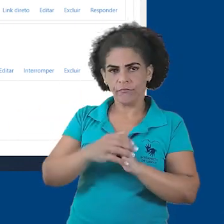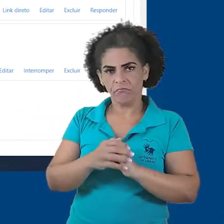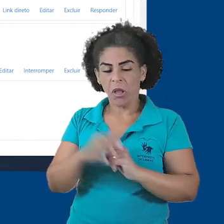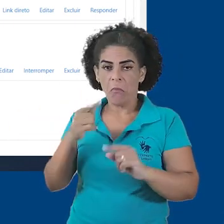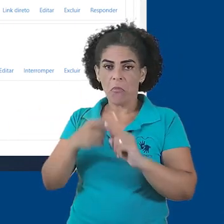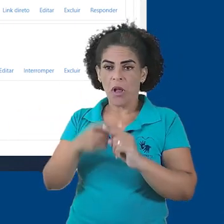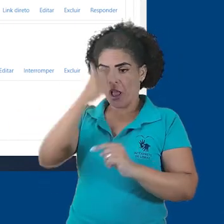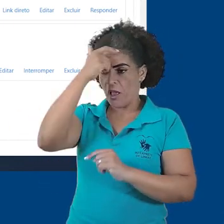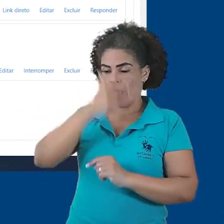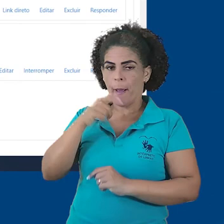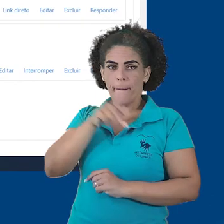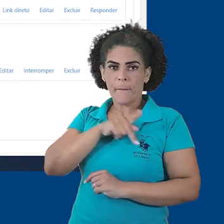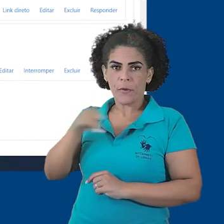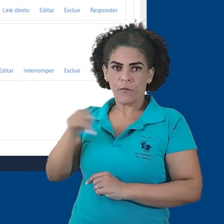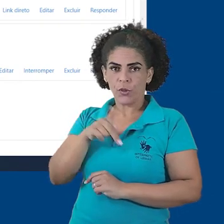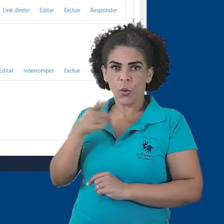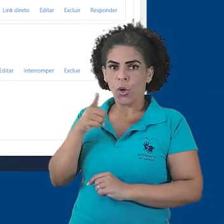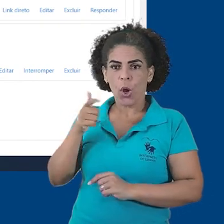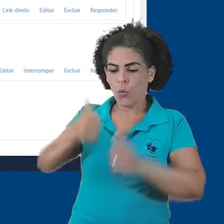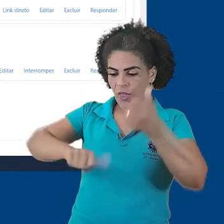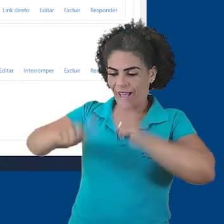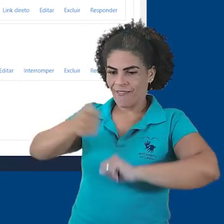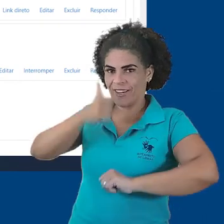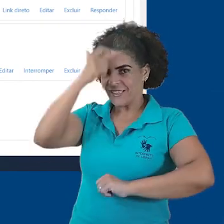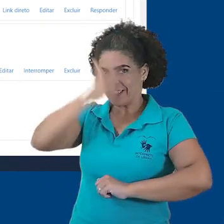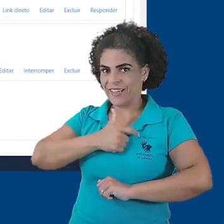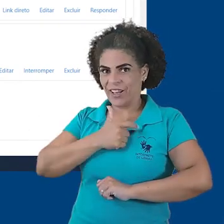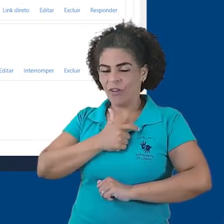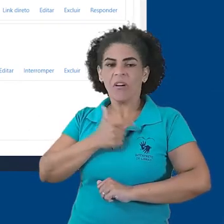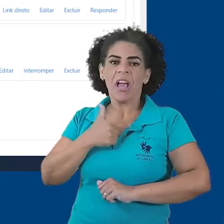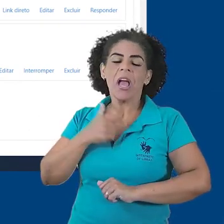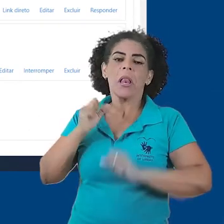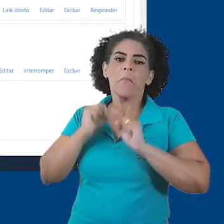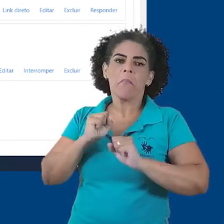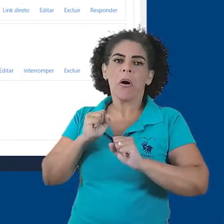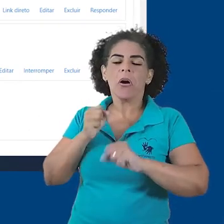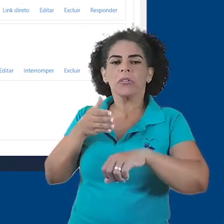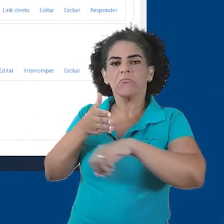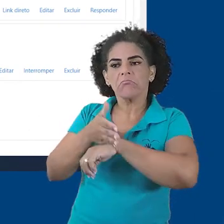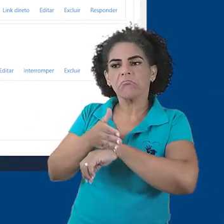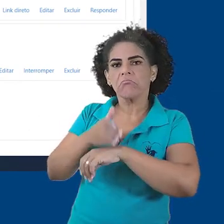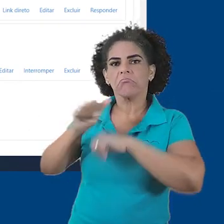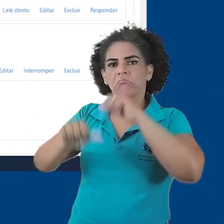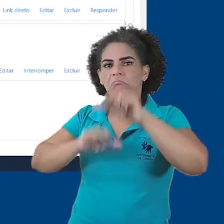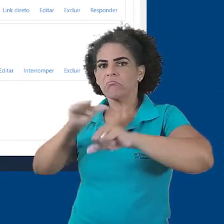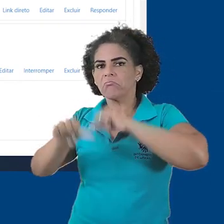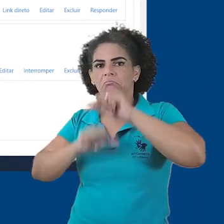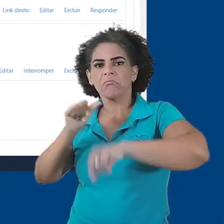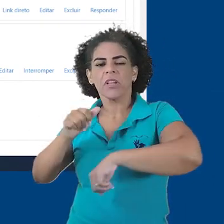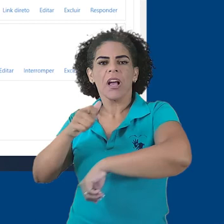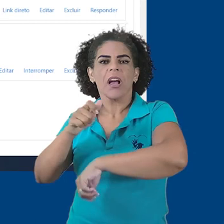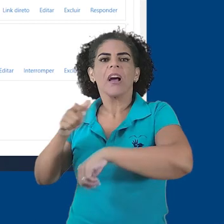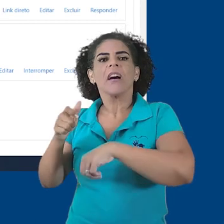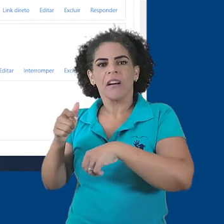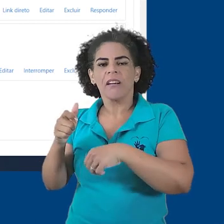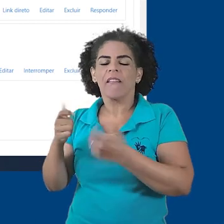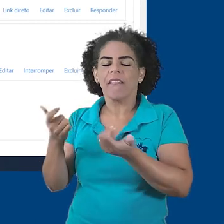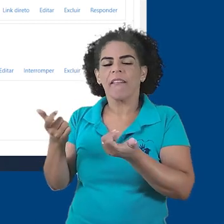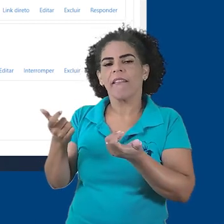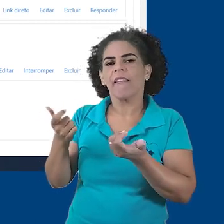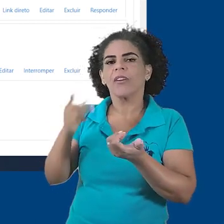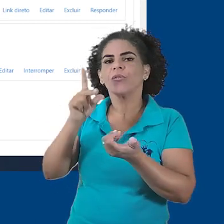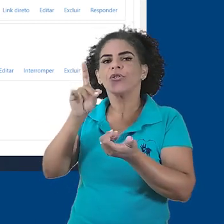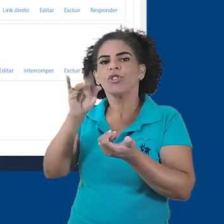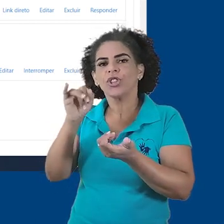professor, como ele não é passivo de avaliação, não tem uma caixa de avaliação para ele. Os alunos que são passíveis de